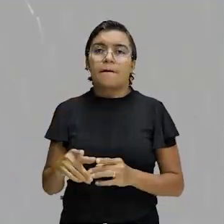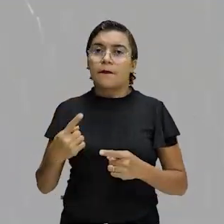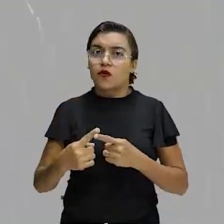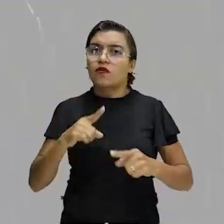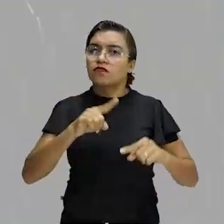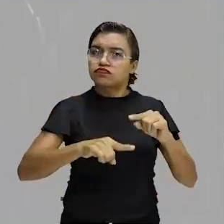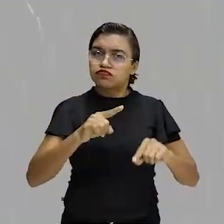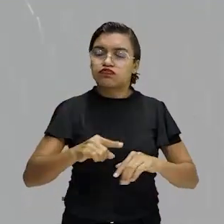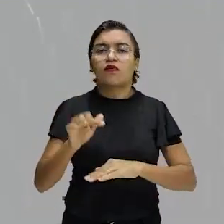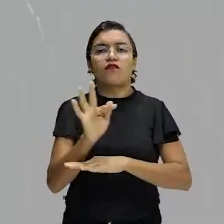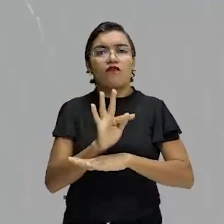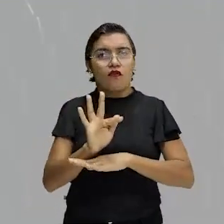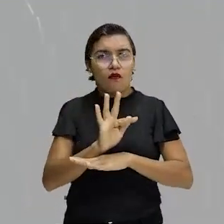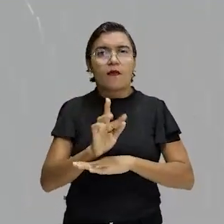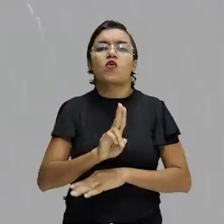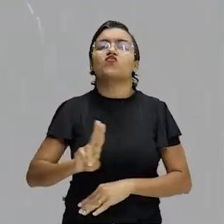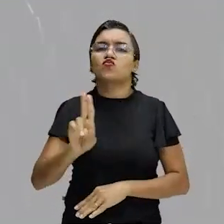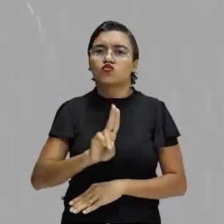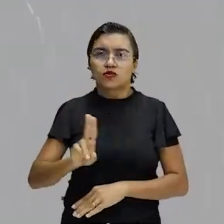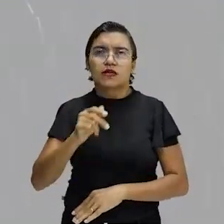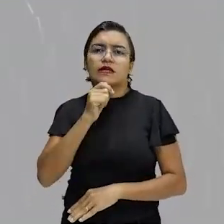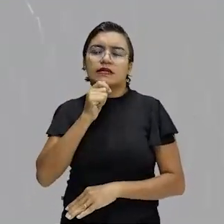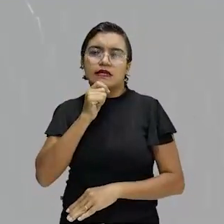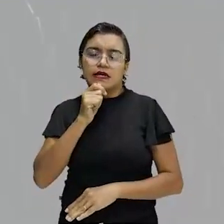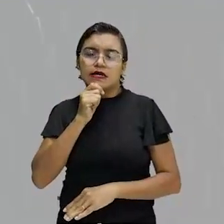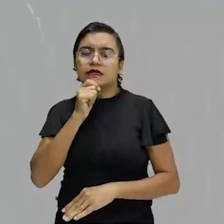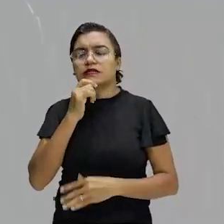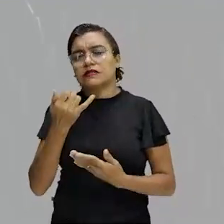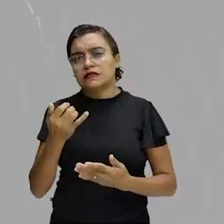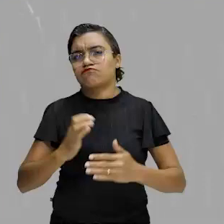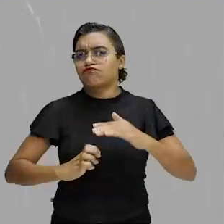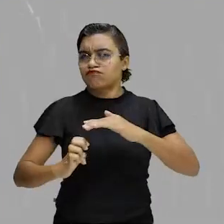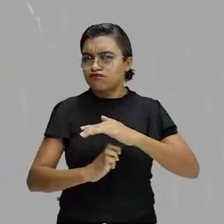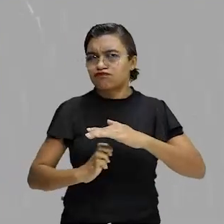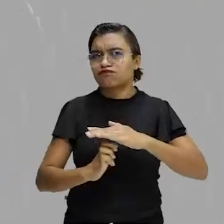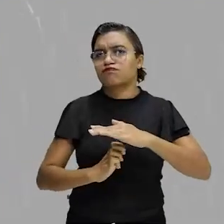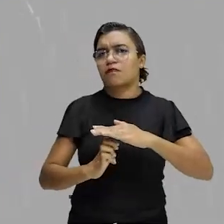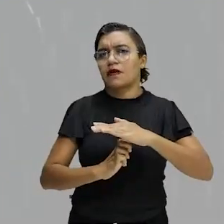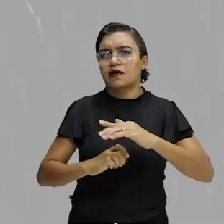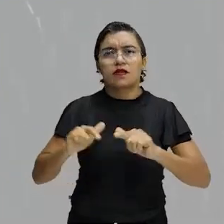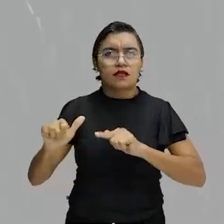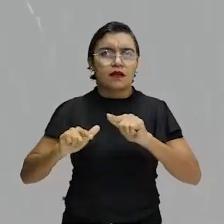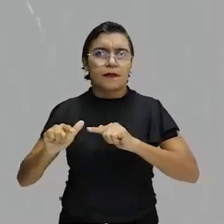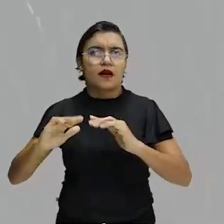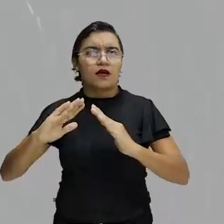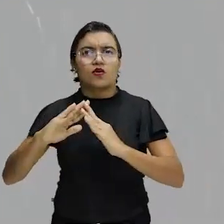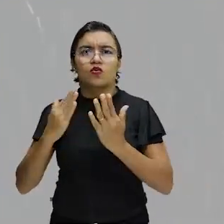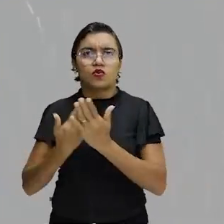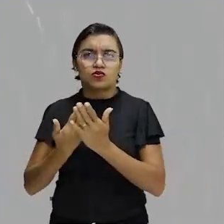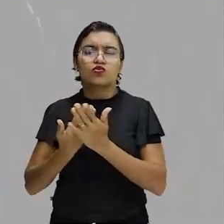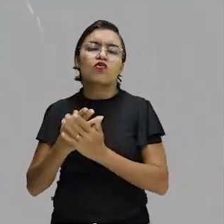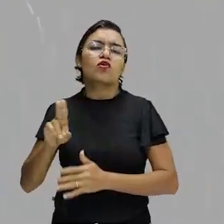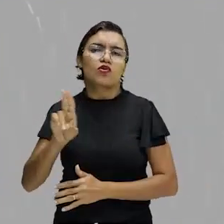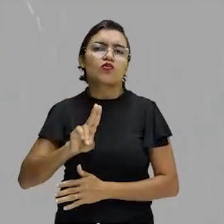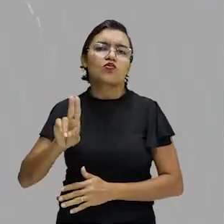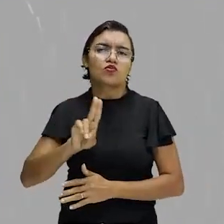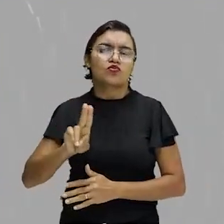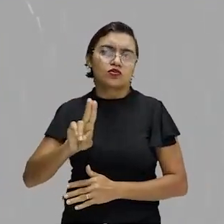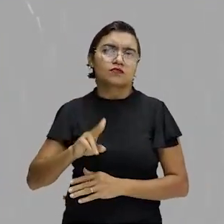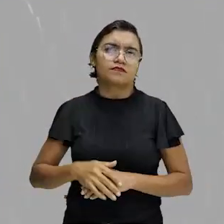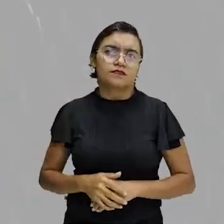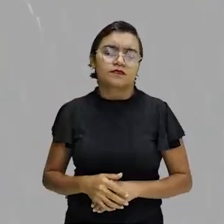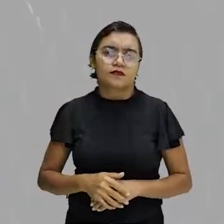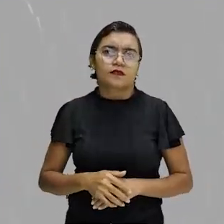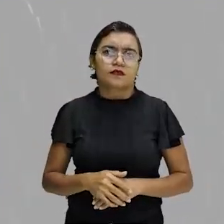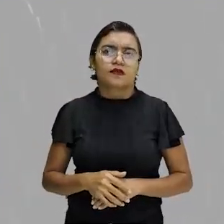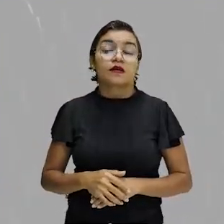bastante formal, muito utilizada para casos mais formais, nas empresas, no trabalho, na escola. Não são utilizadas em situações